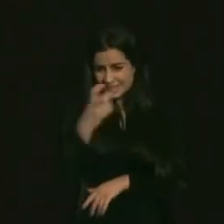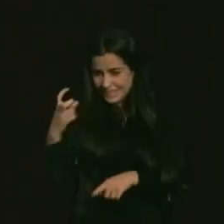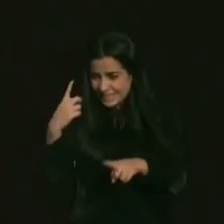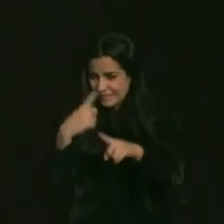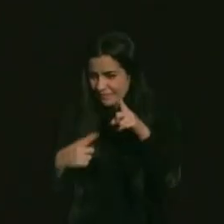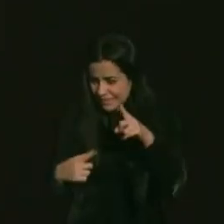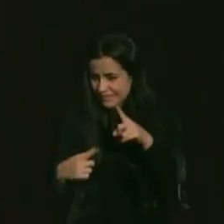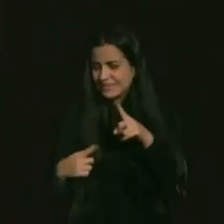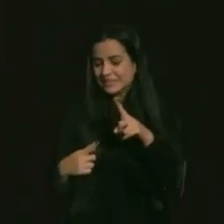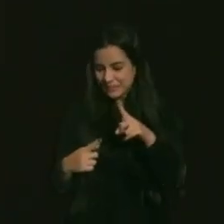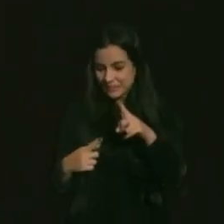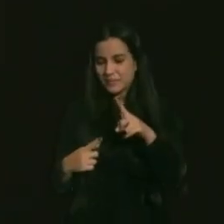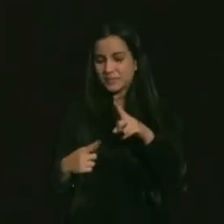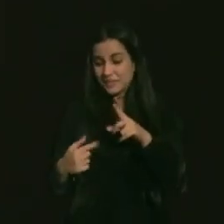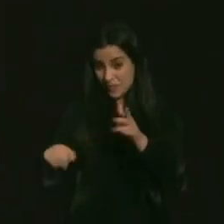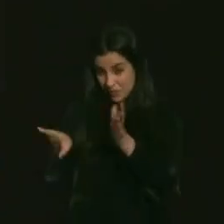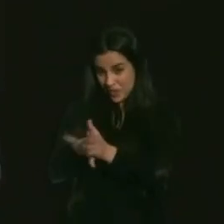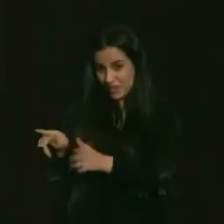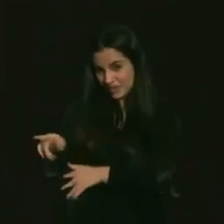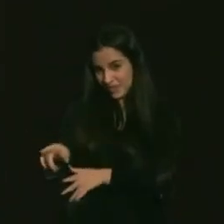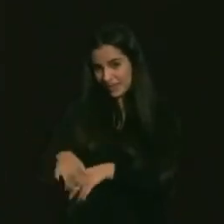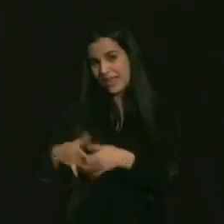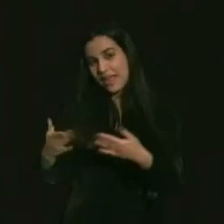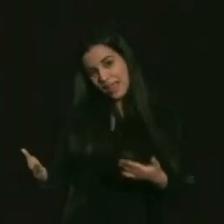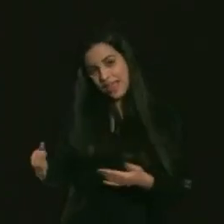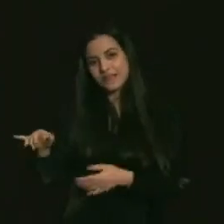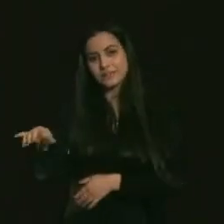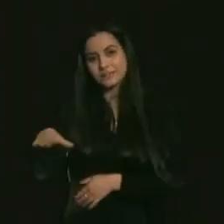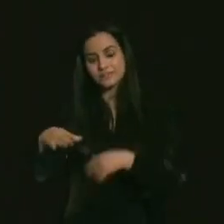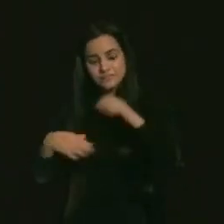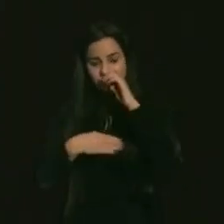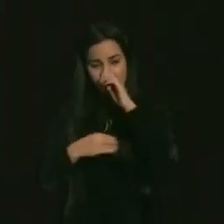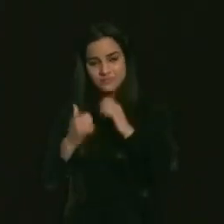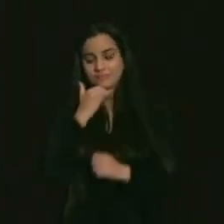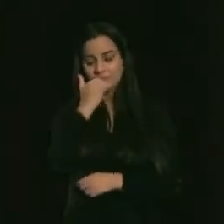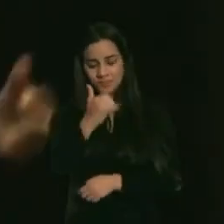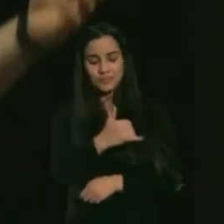vez, ela resolveu me ouvir.